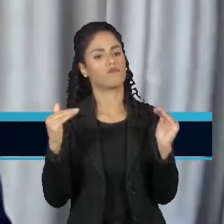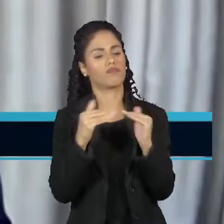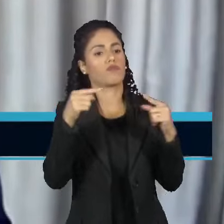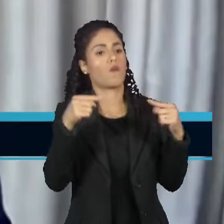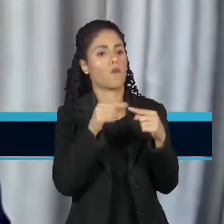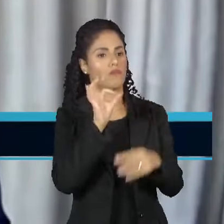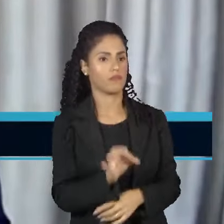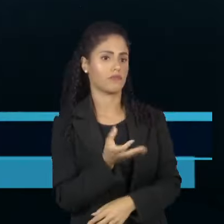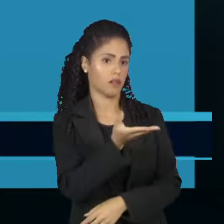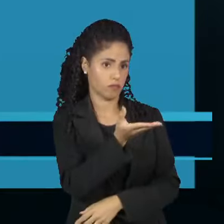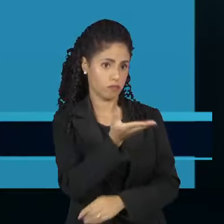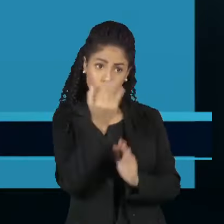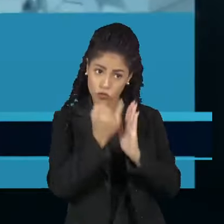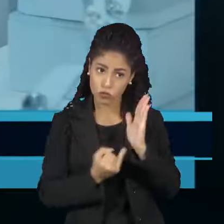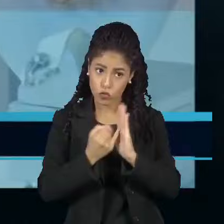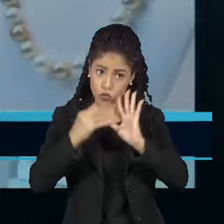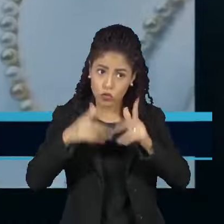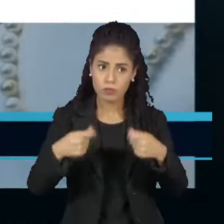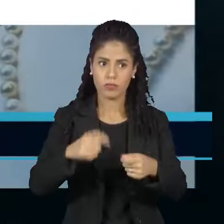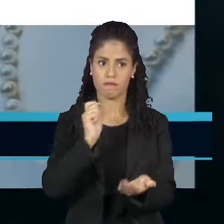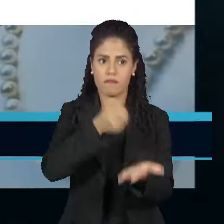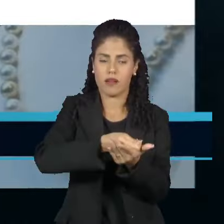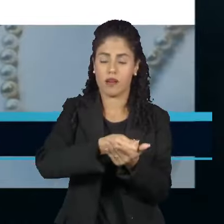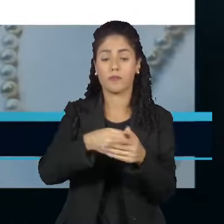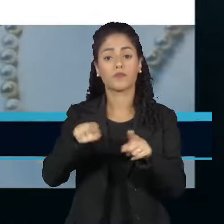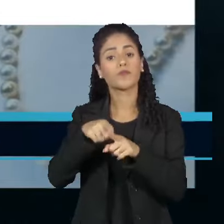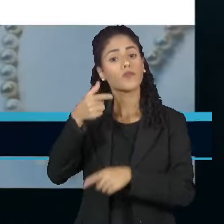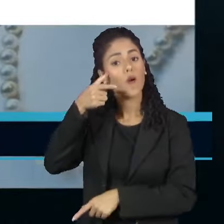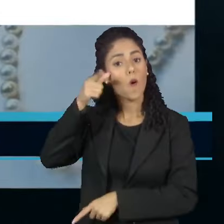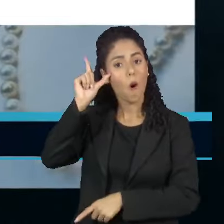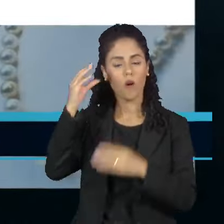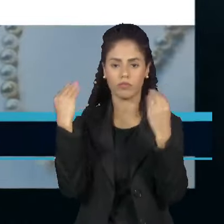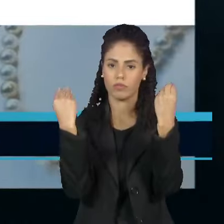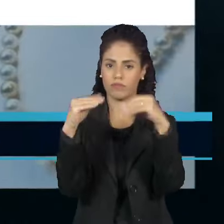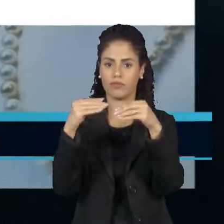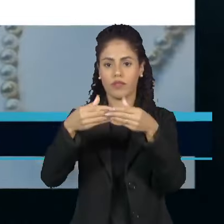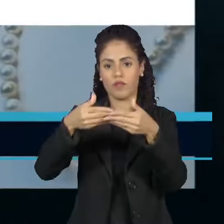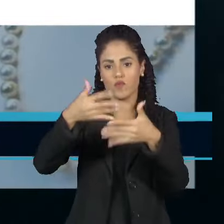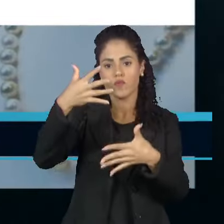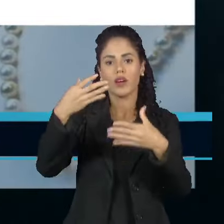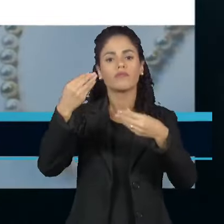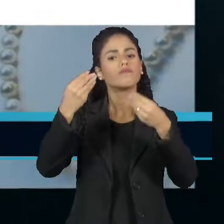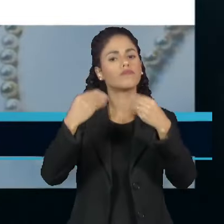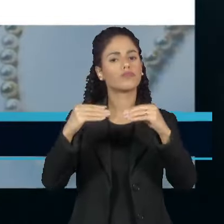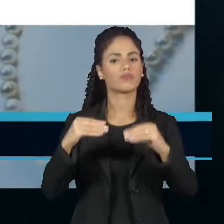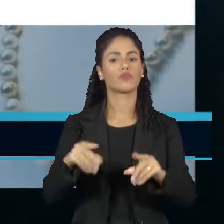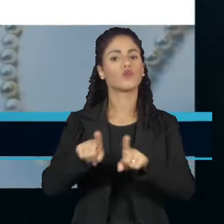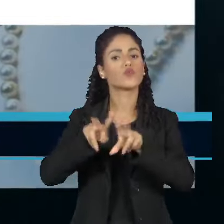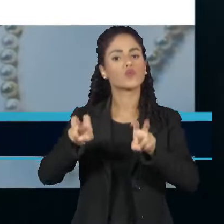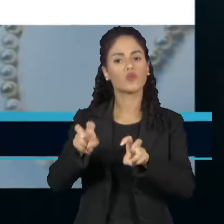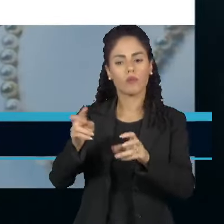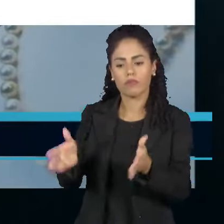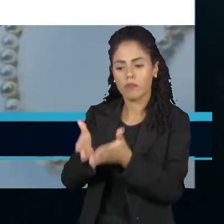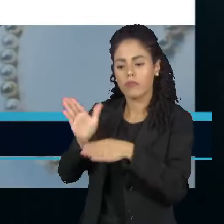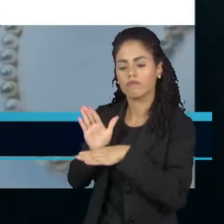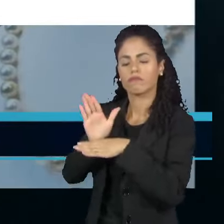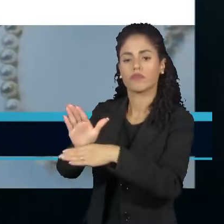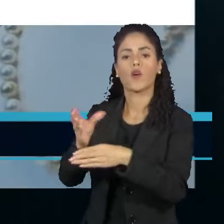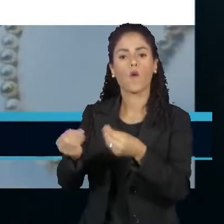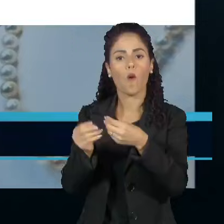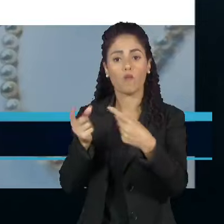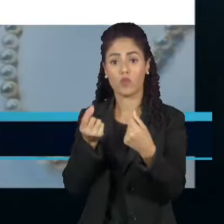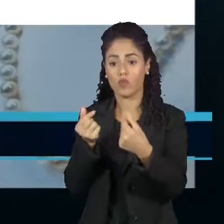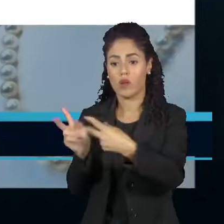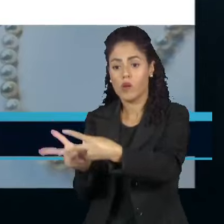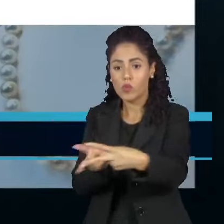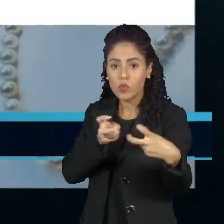contribuição em impostos. Um estudo publicado ontem pela ONG Oxfam, que busca soluções para a pobreza, mostrou que o rendimento